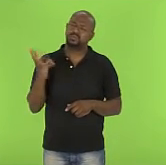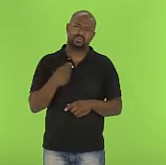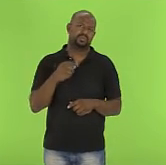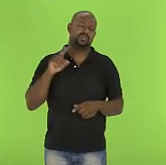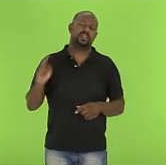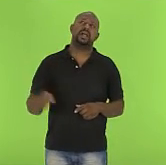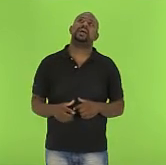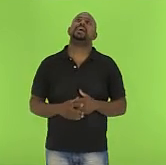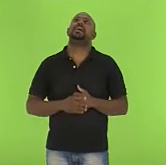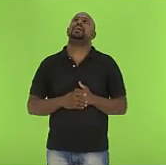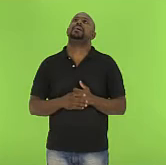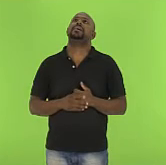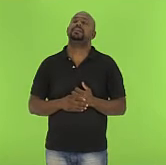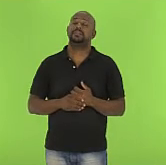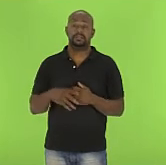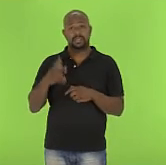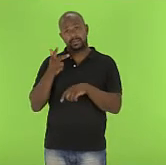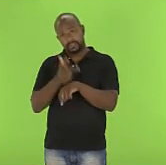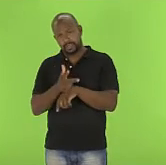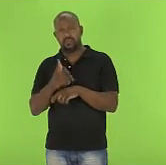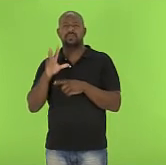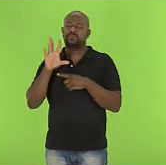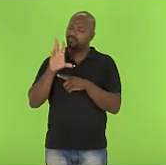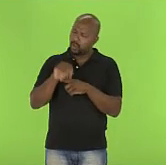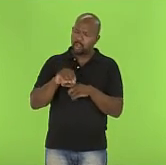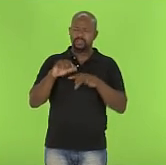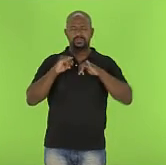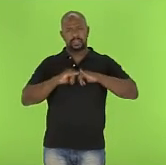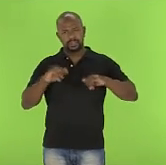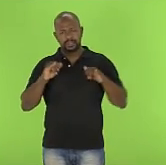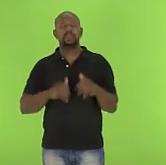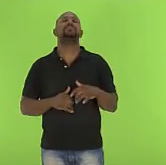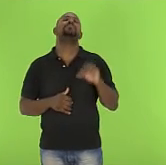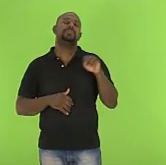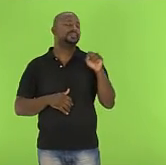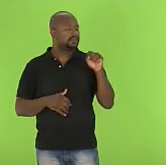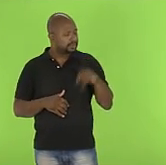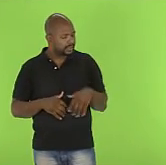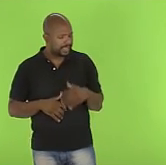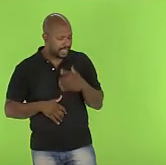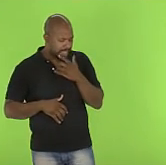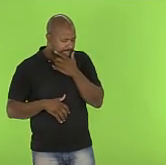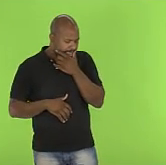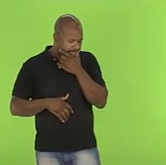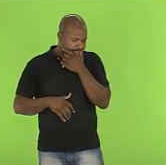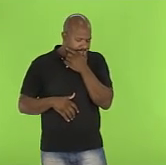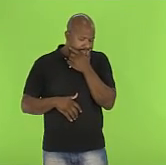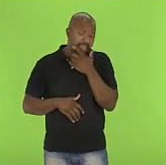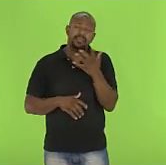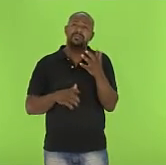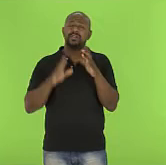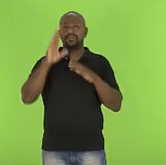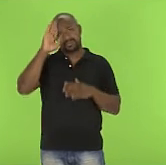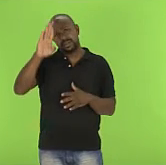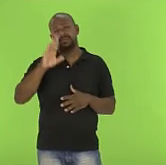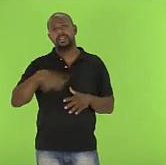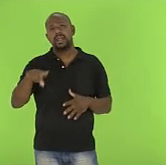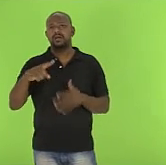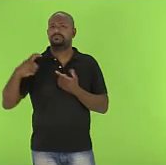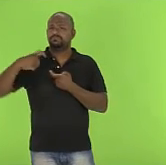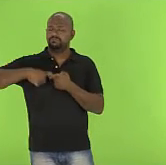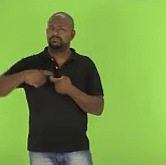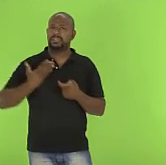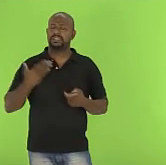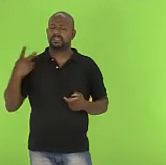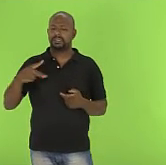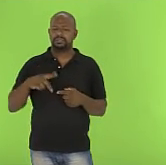todo lá. Tanto a gravação quanto as fotos de divulgação, né? Sim, assim, e foi fundamental